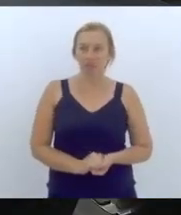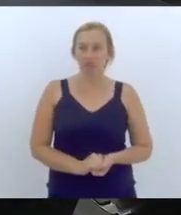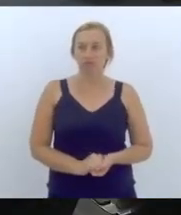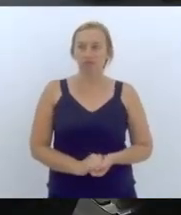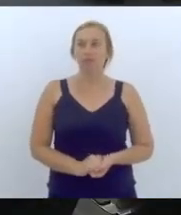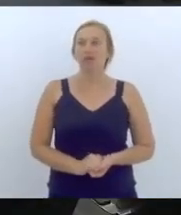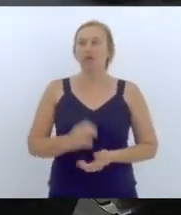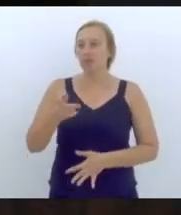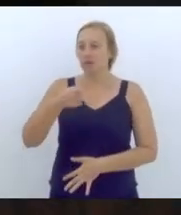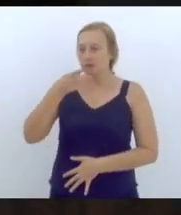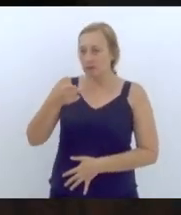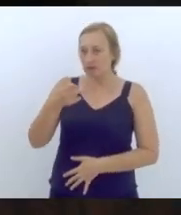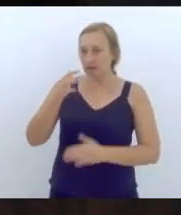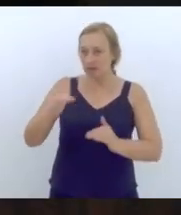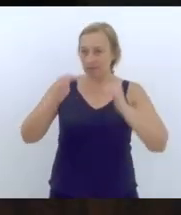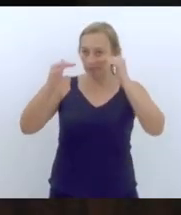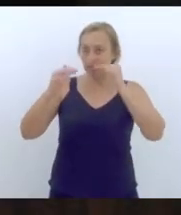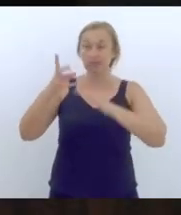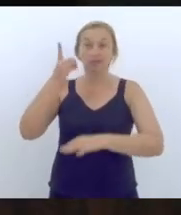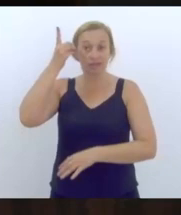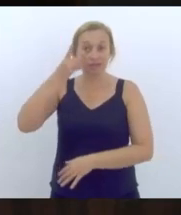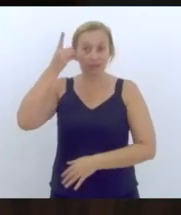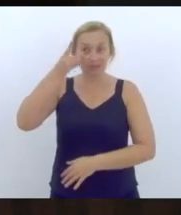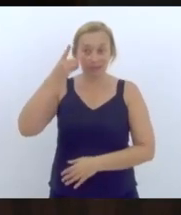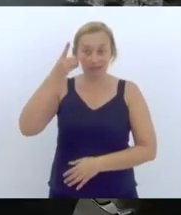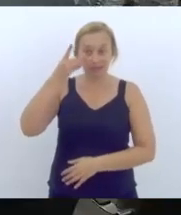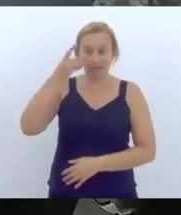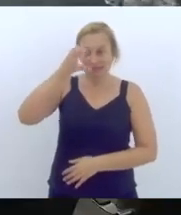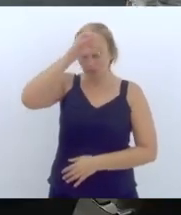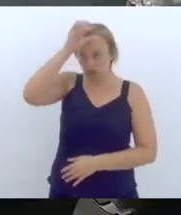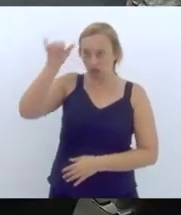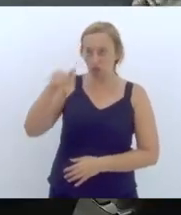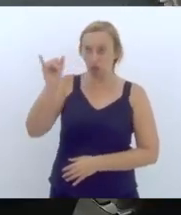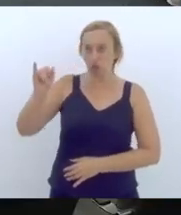Com a palavra, a nobilíssima deputada Tia Ju.